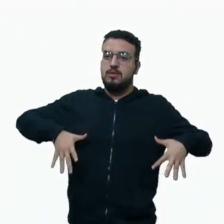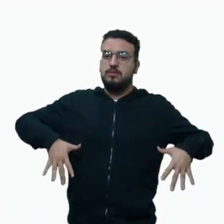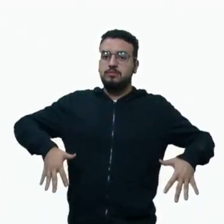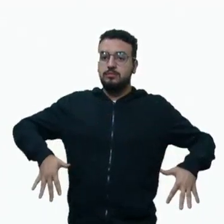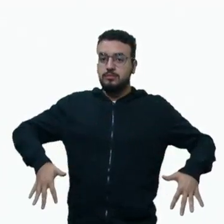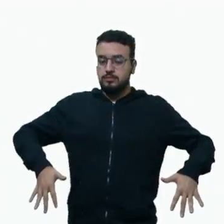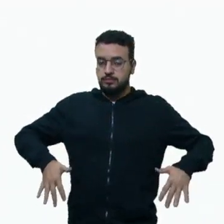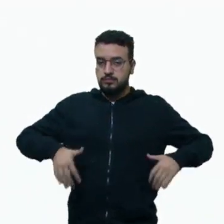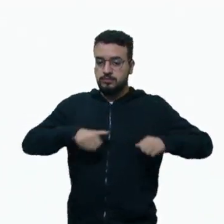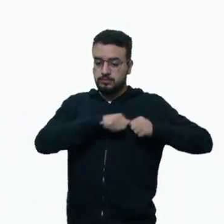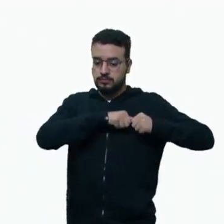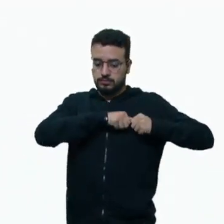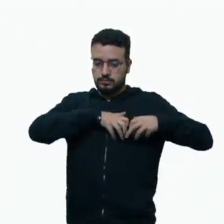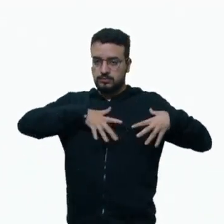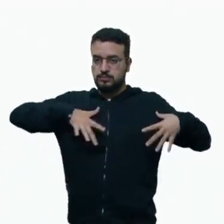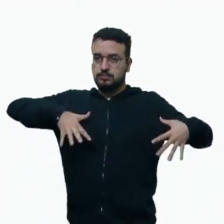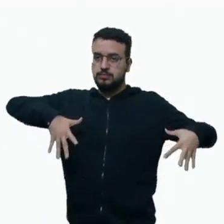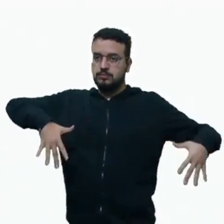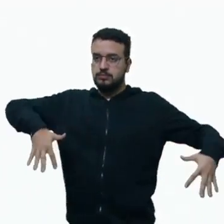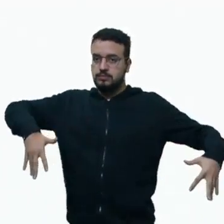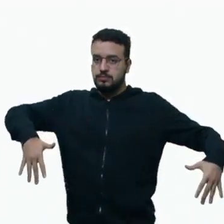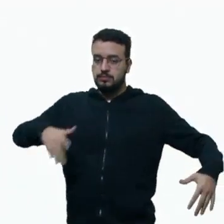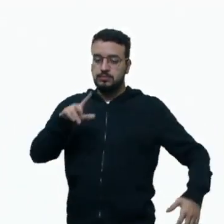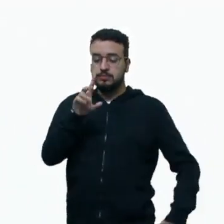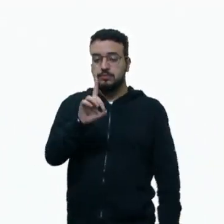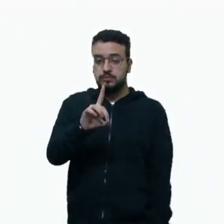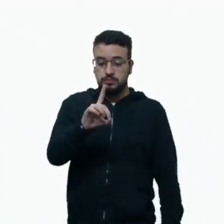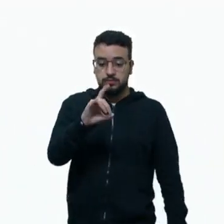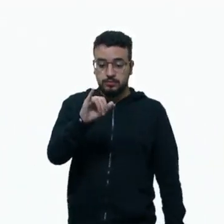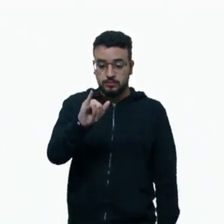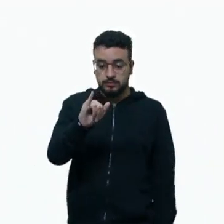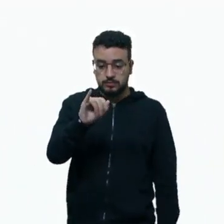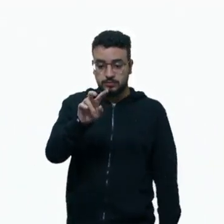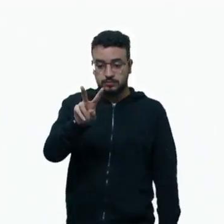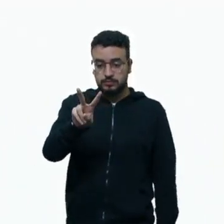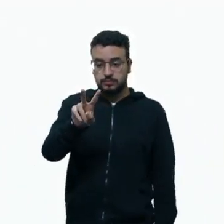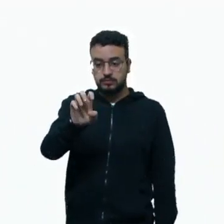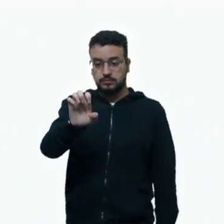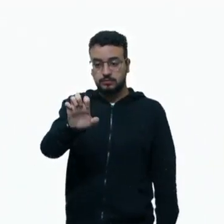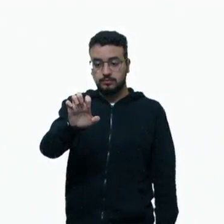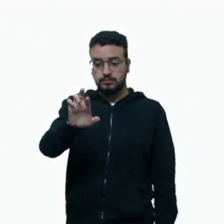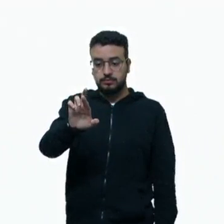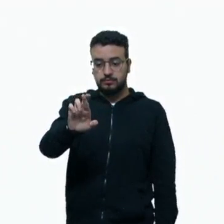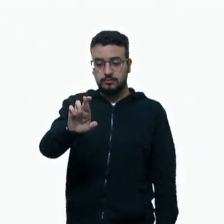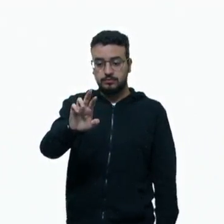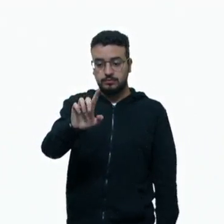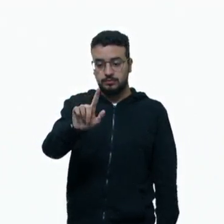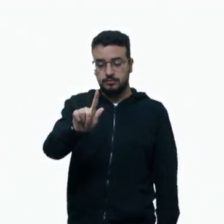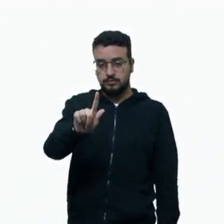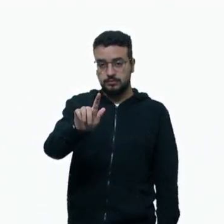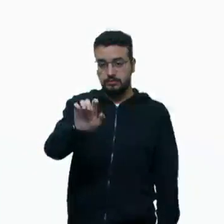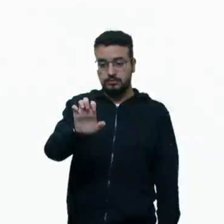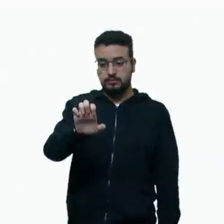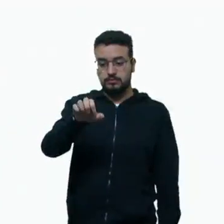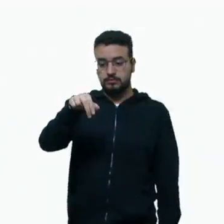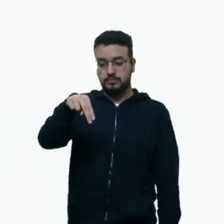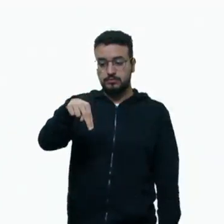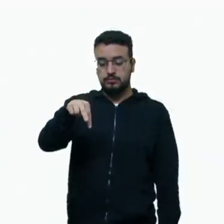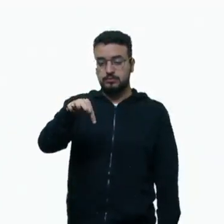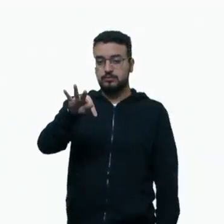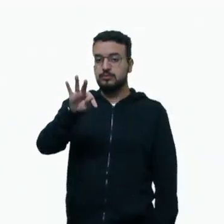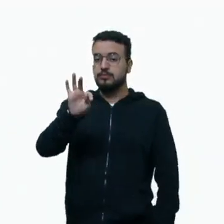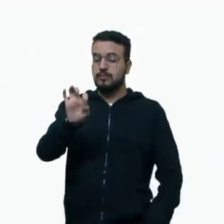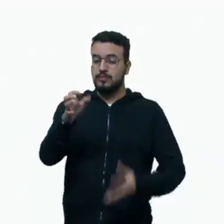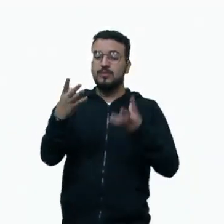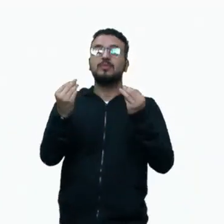o sangue, ele está afastando o sangue do coração. Ele está levando o sangue do coração para outros lugares, tá? Então, muita gente confunde quem leva e quem